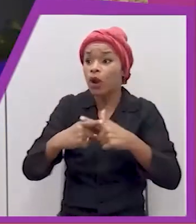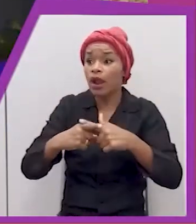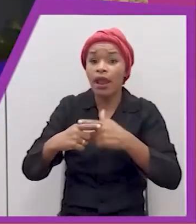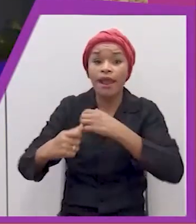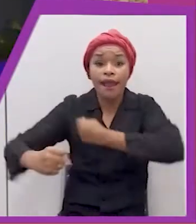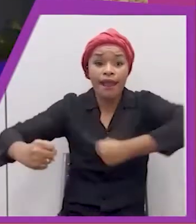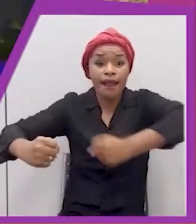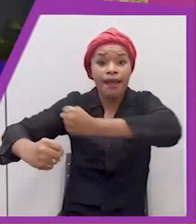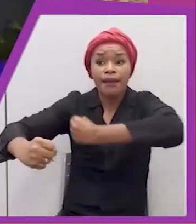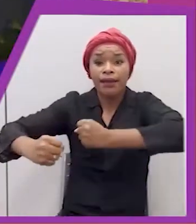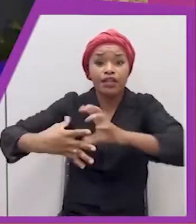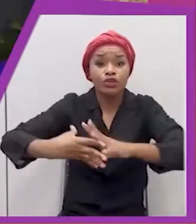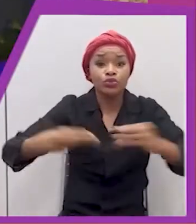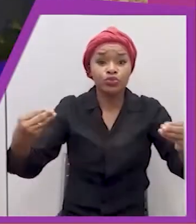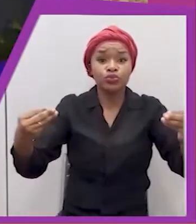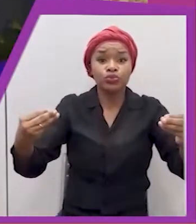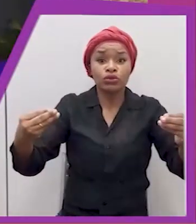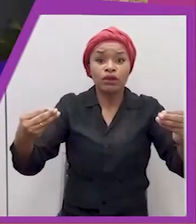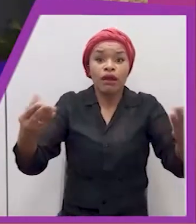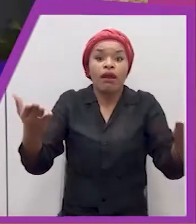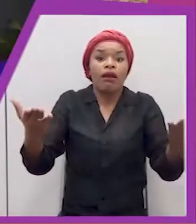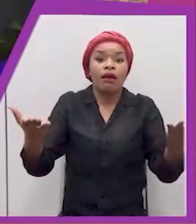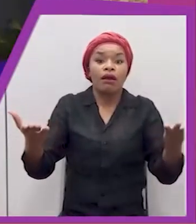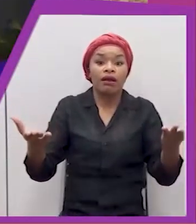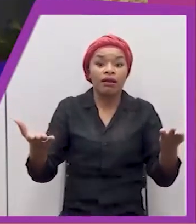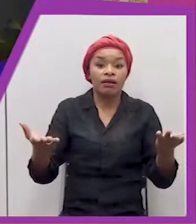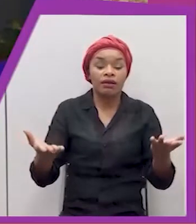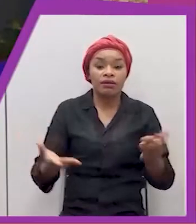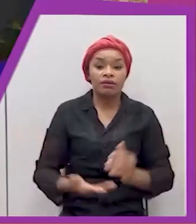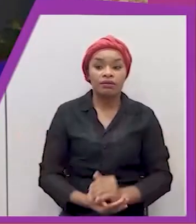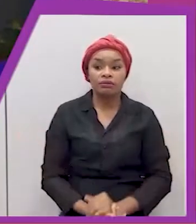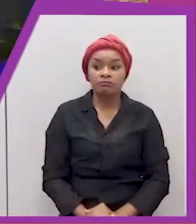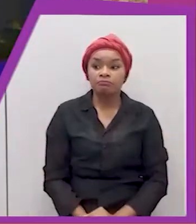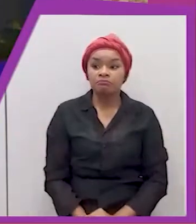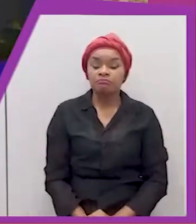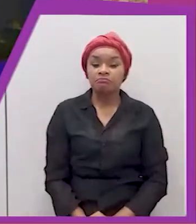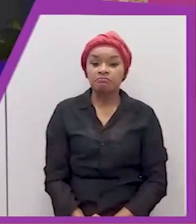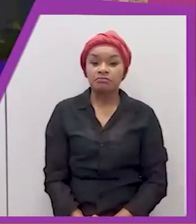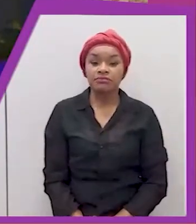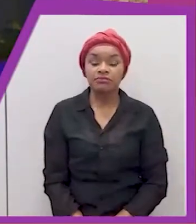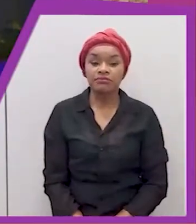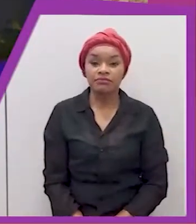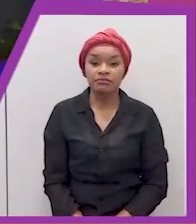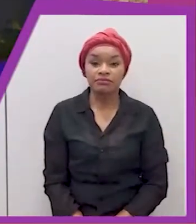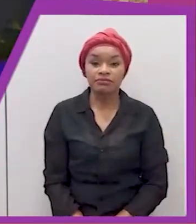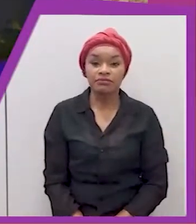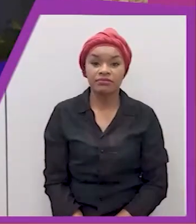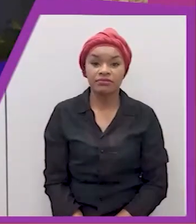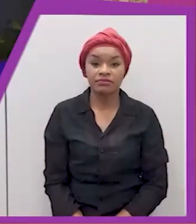padaria não abriu porque o padeiro sumiu